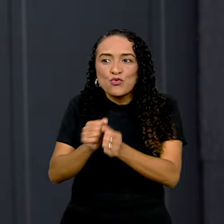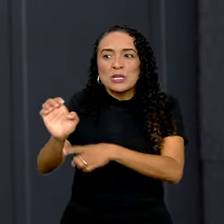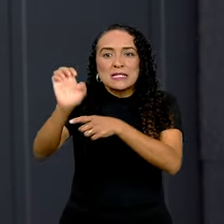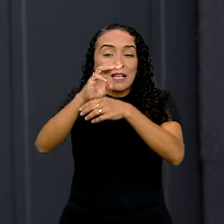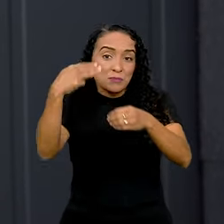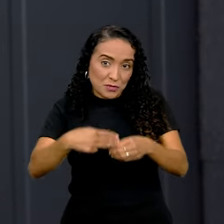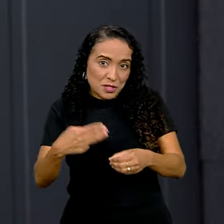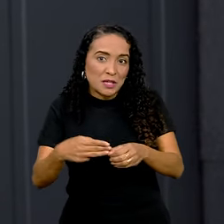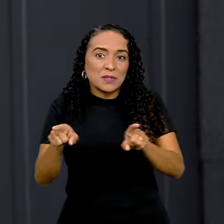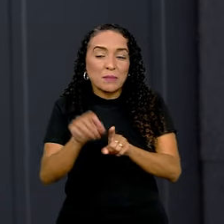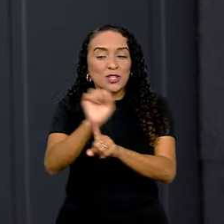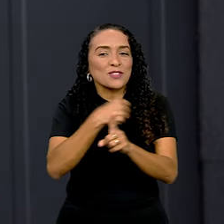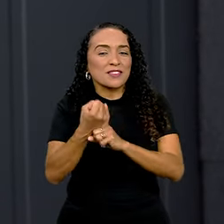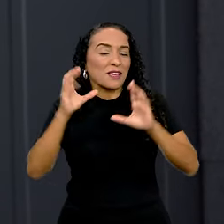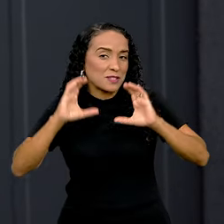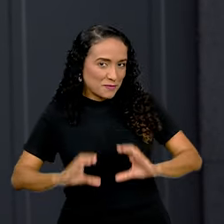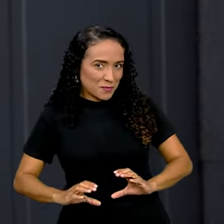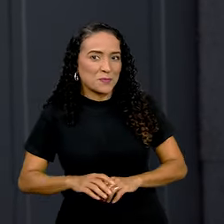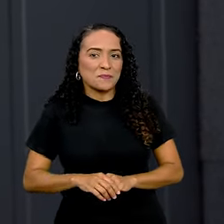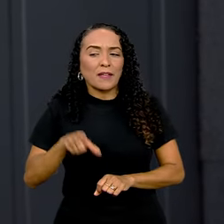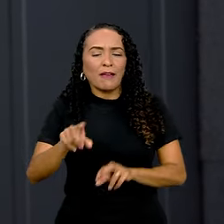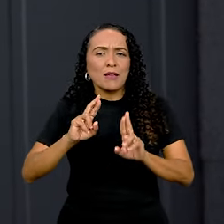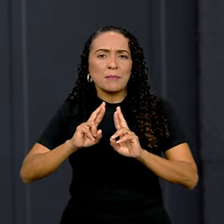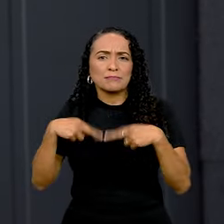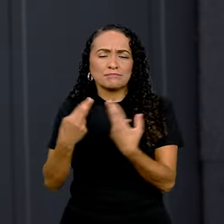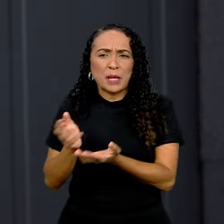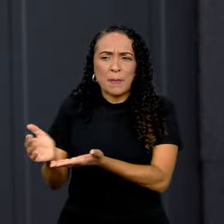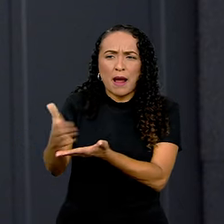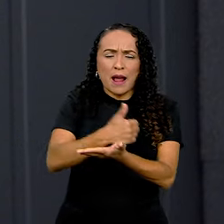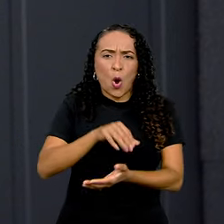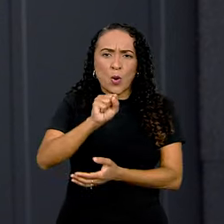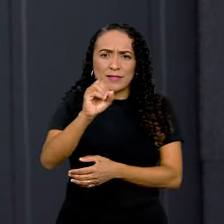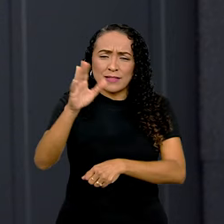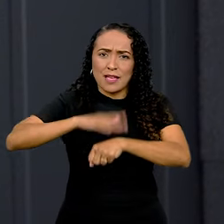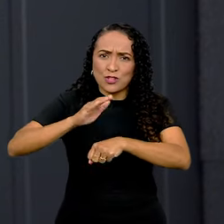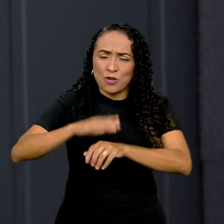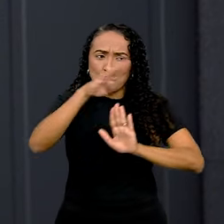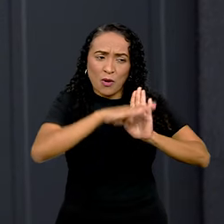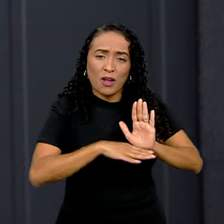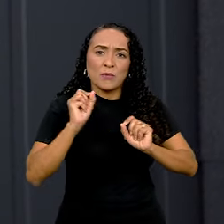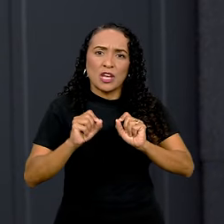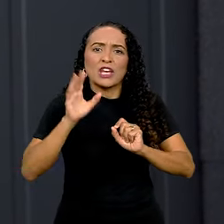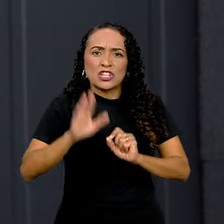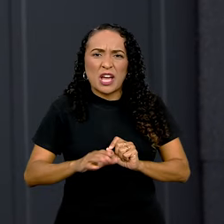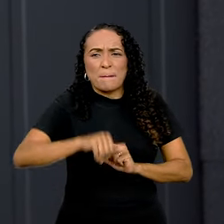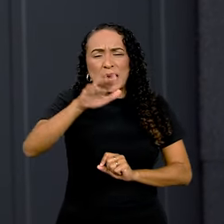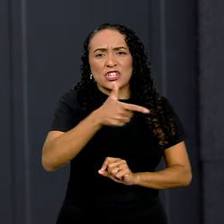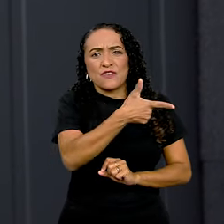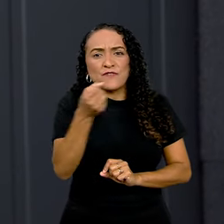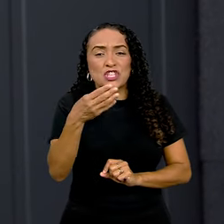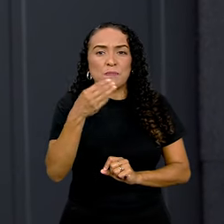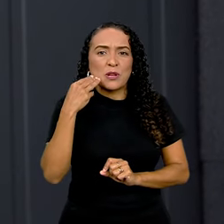com os estados municípios e a sociedade civil ele reúne mais de 80 ações e programas que já